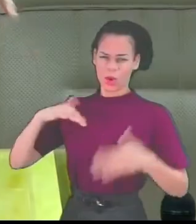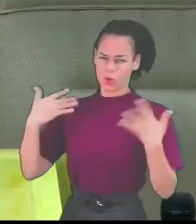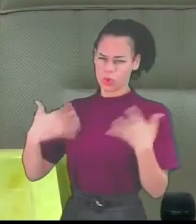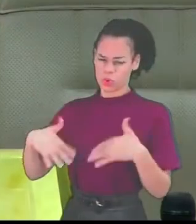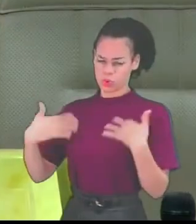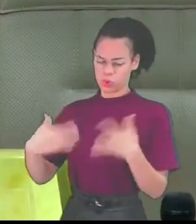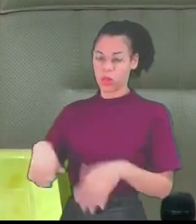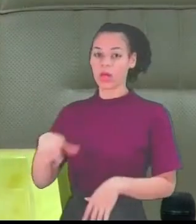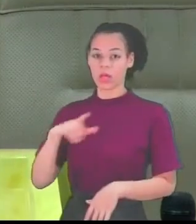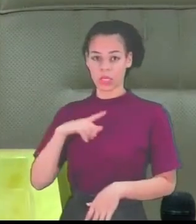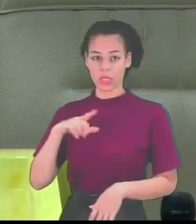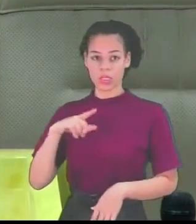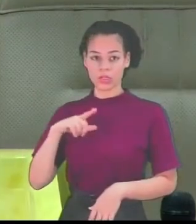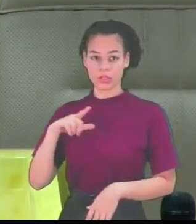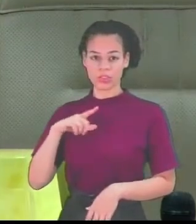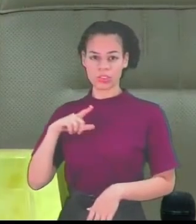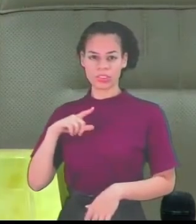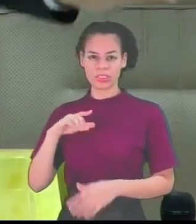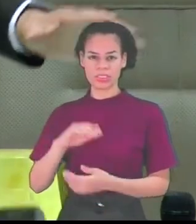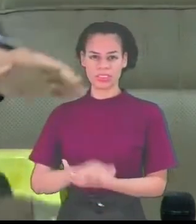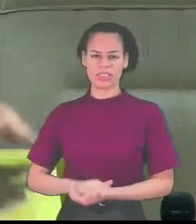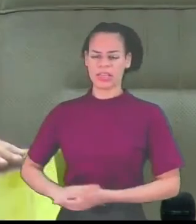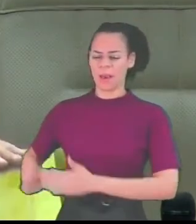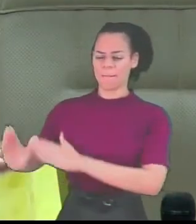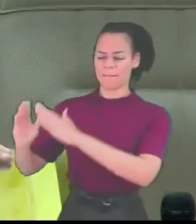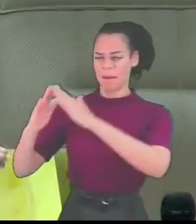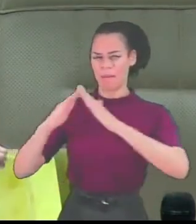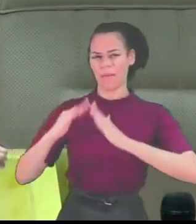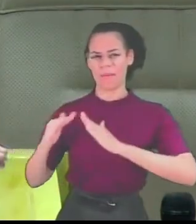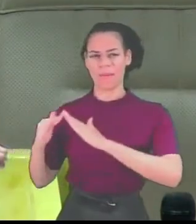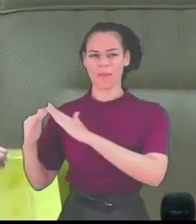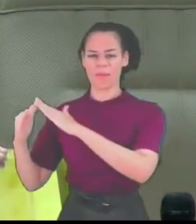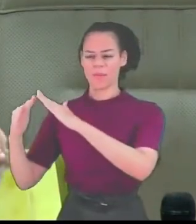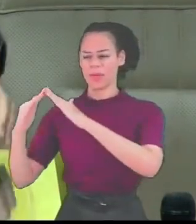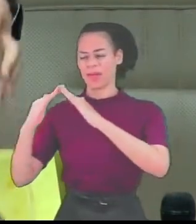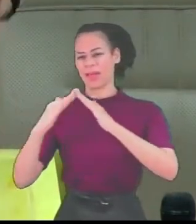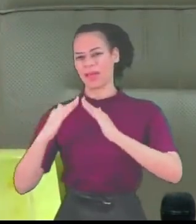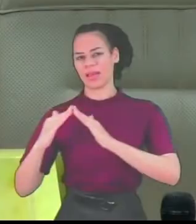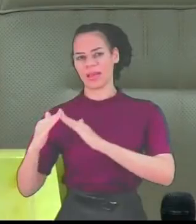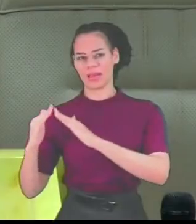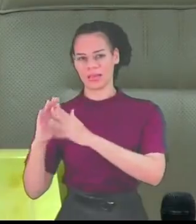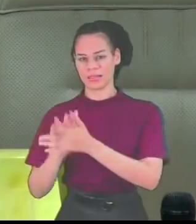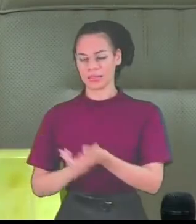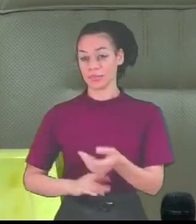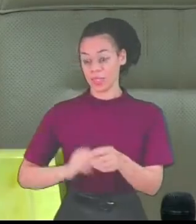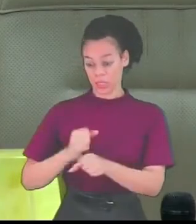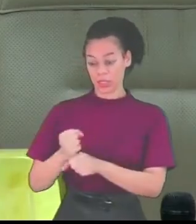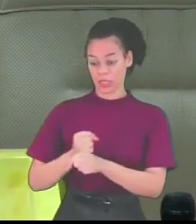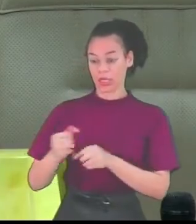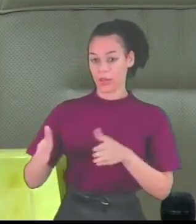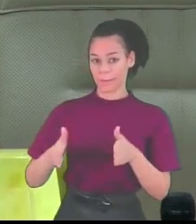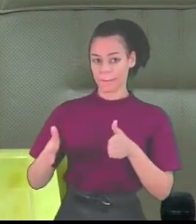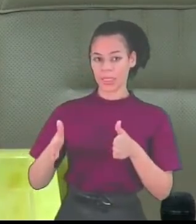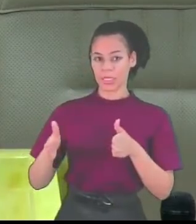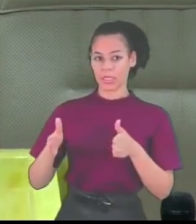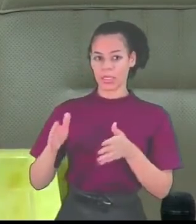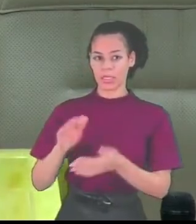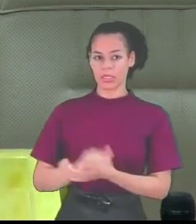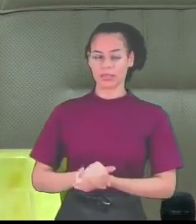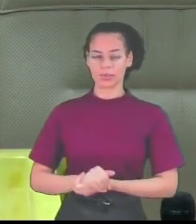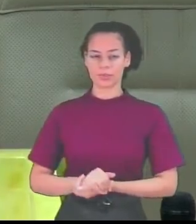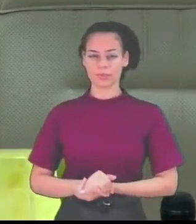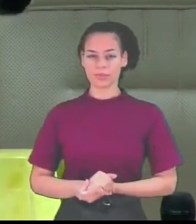a saudade é muito grande o e naquele ano a sua verdade